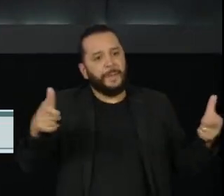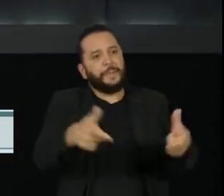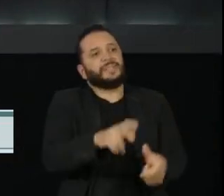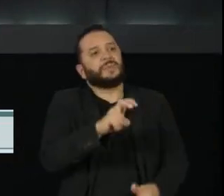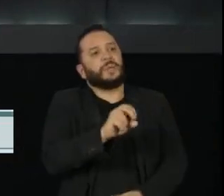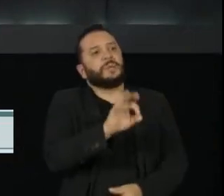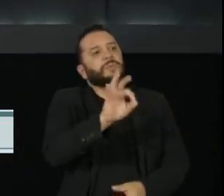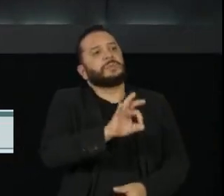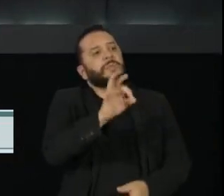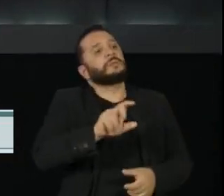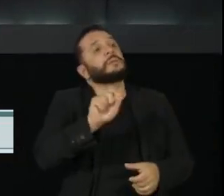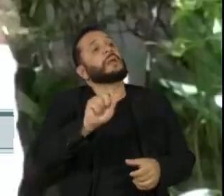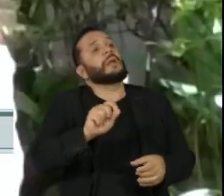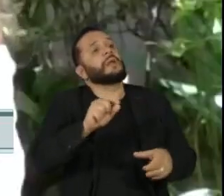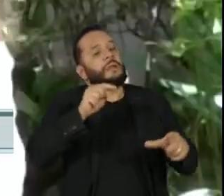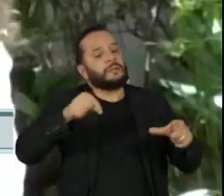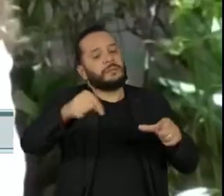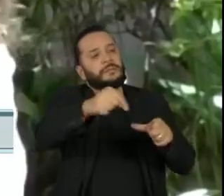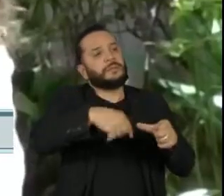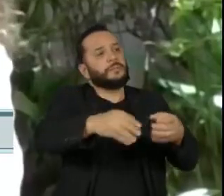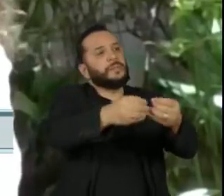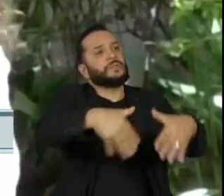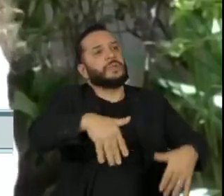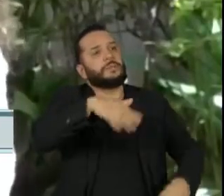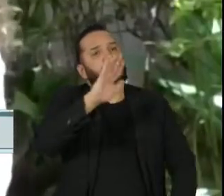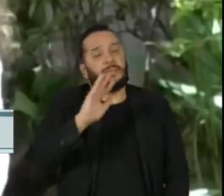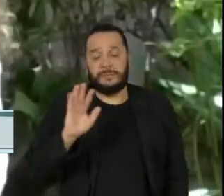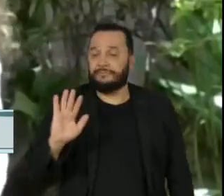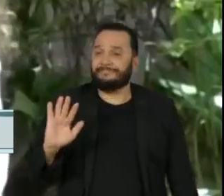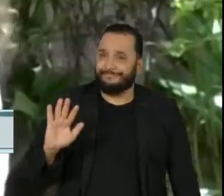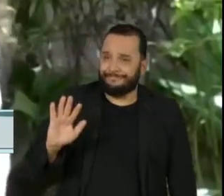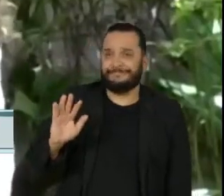também tem muito essa curiosidade, mas muitas vezes o que